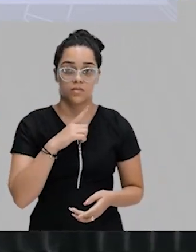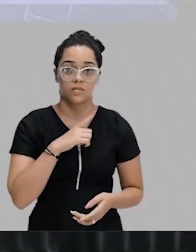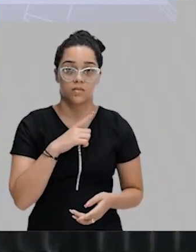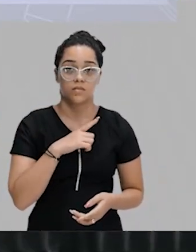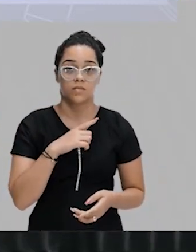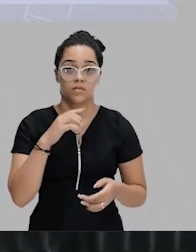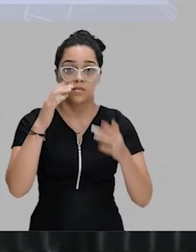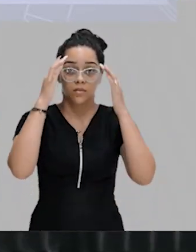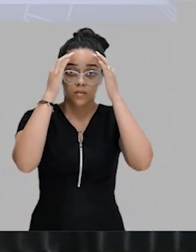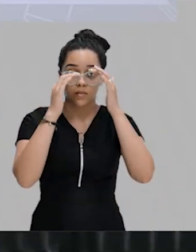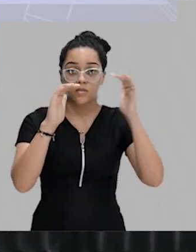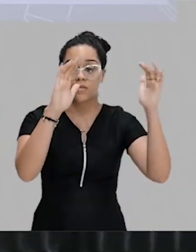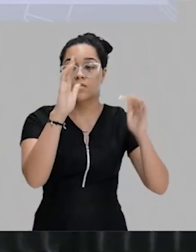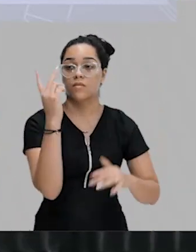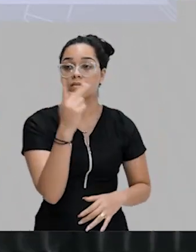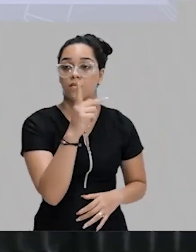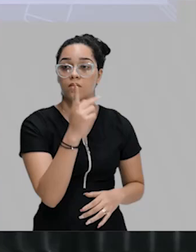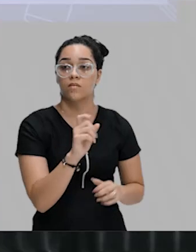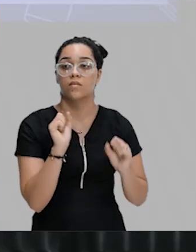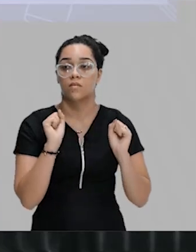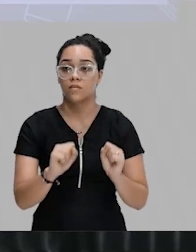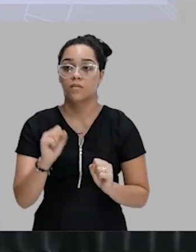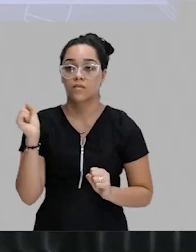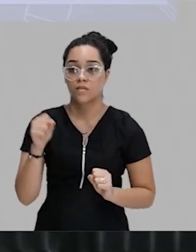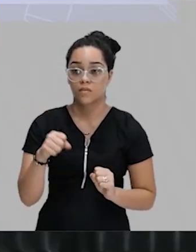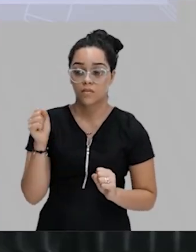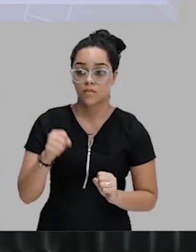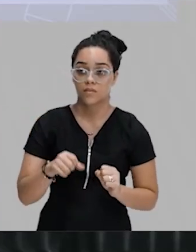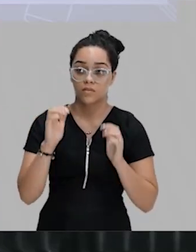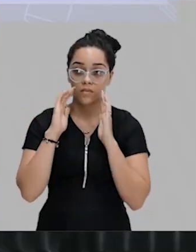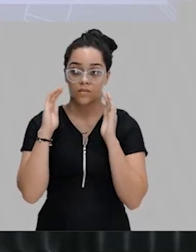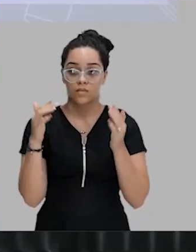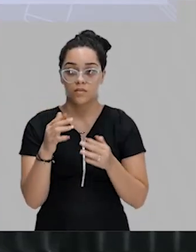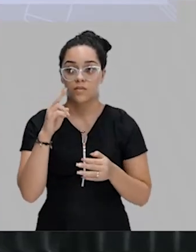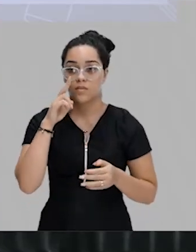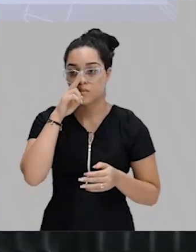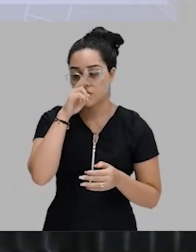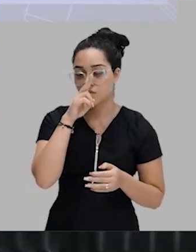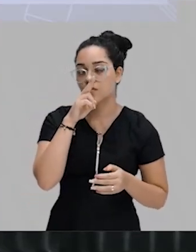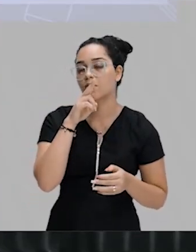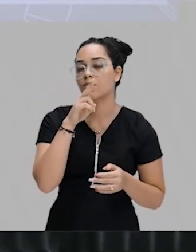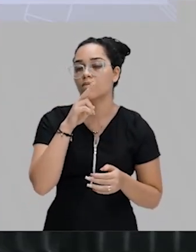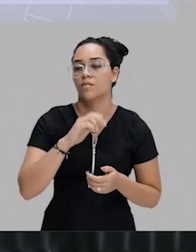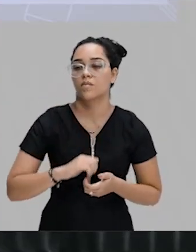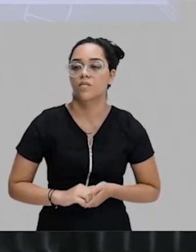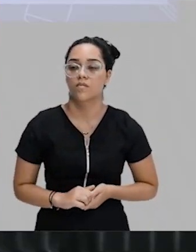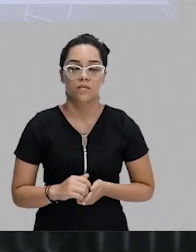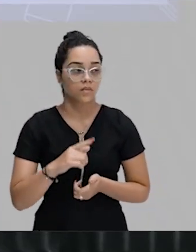sua soberania, para que ele possa centralizar o poder em suas mãos,